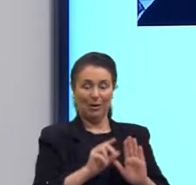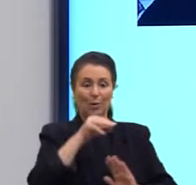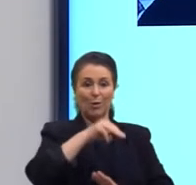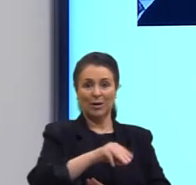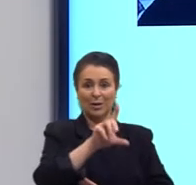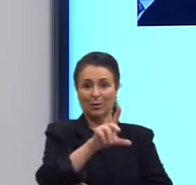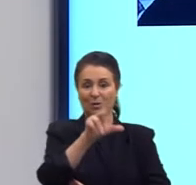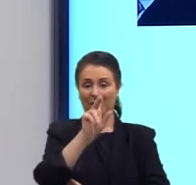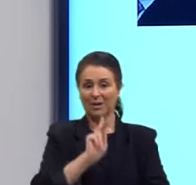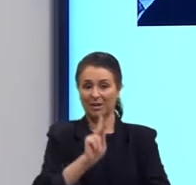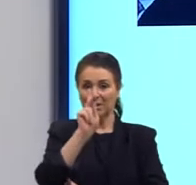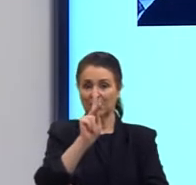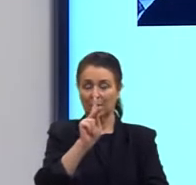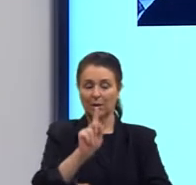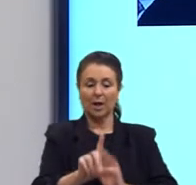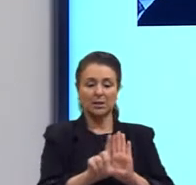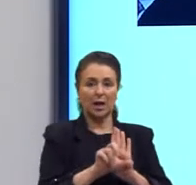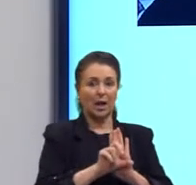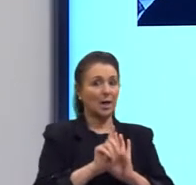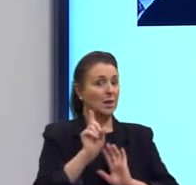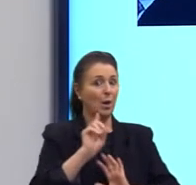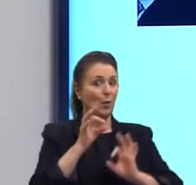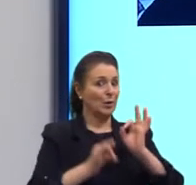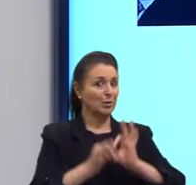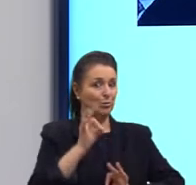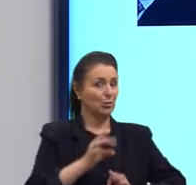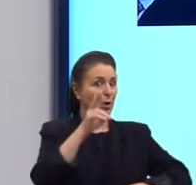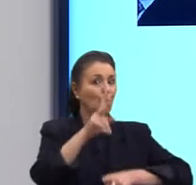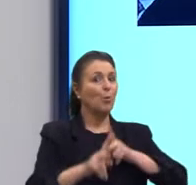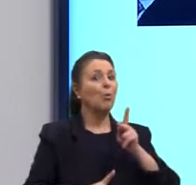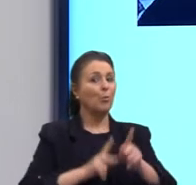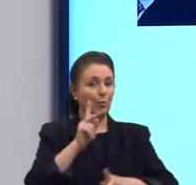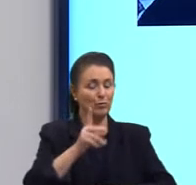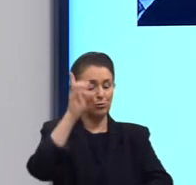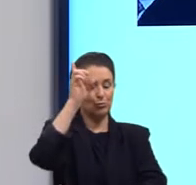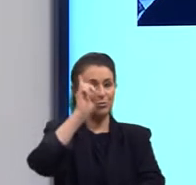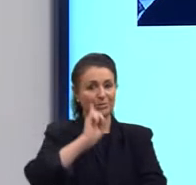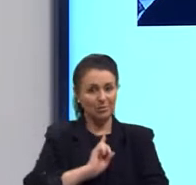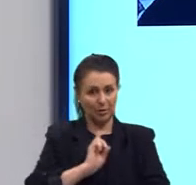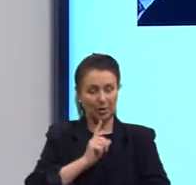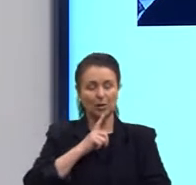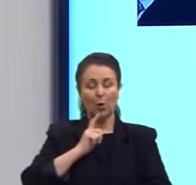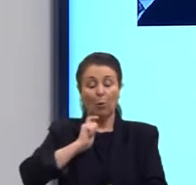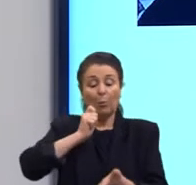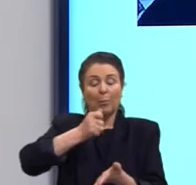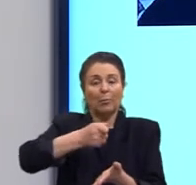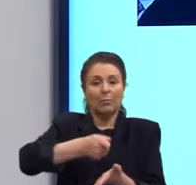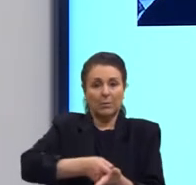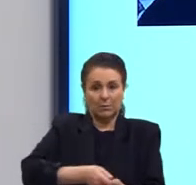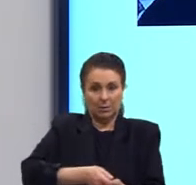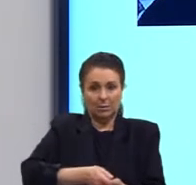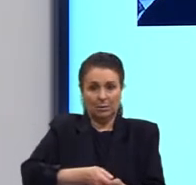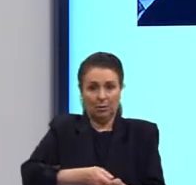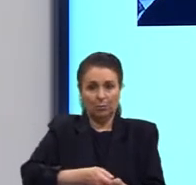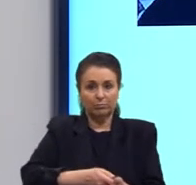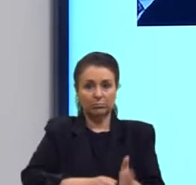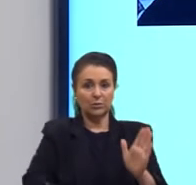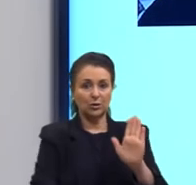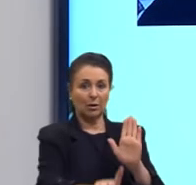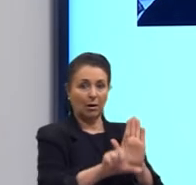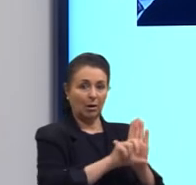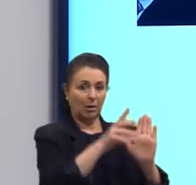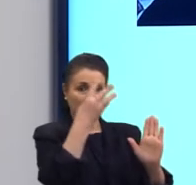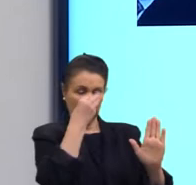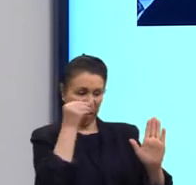Que se uma lei era injusta, o povo tinha direito, tinha quase que a obrigação de desrespeitar aquela